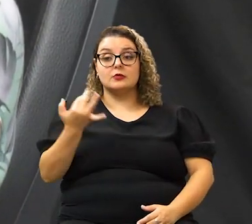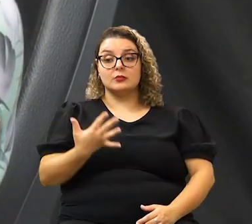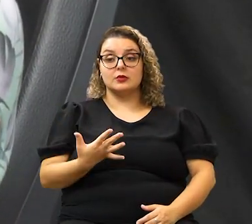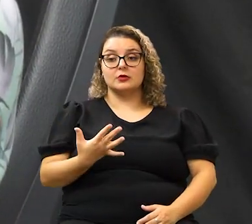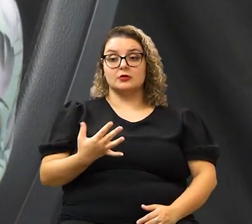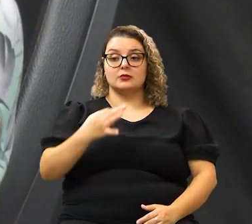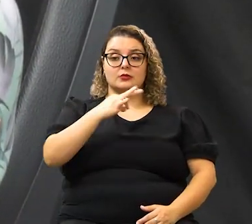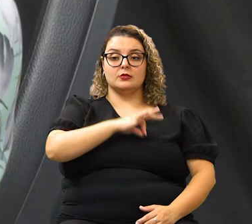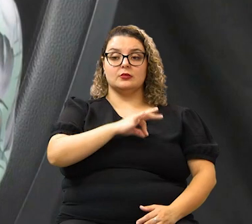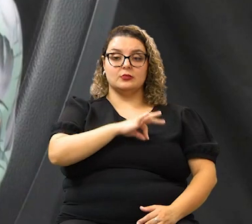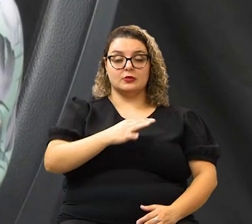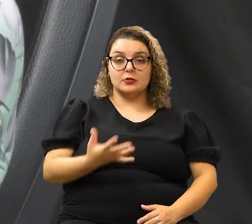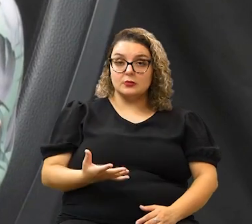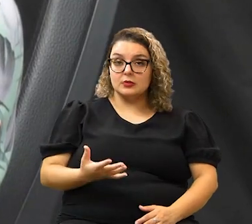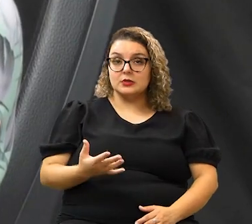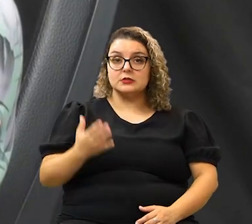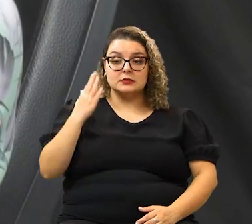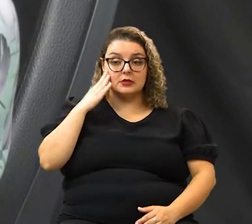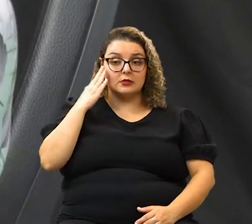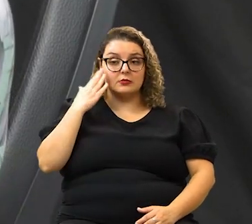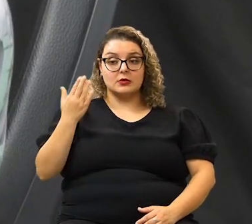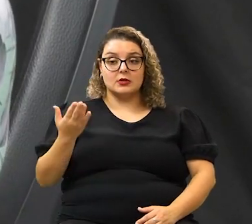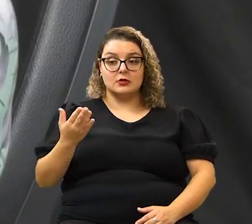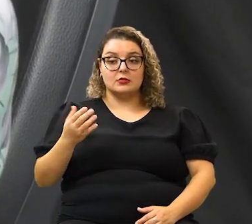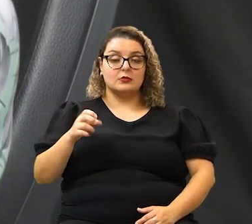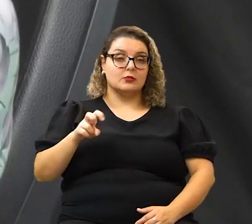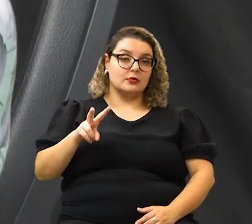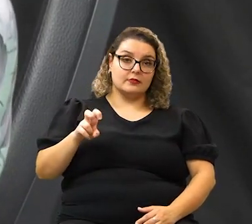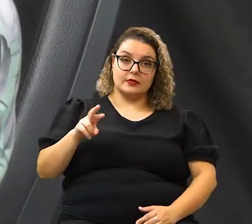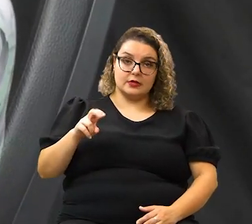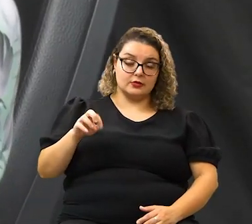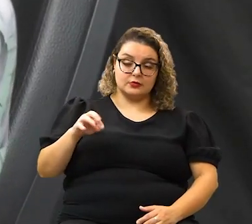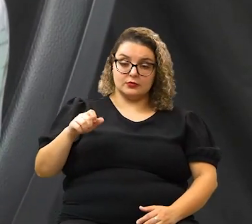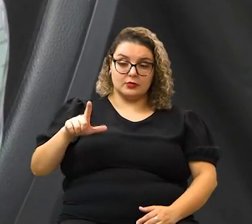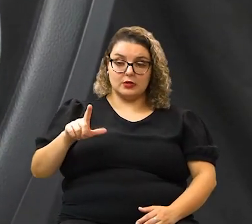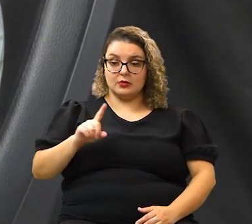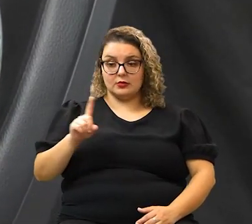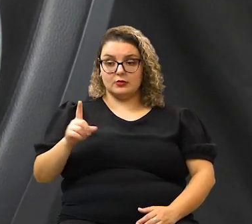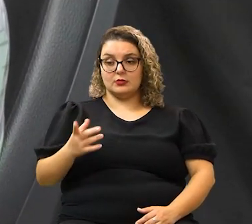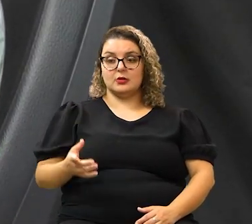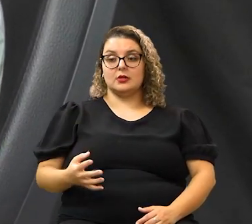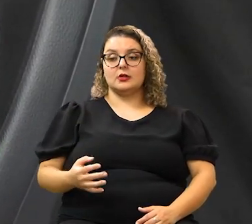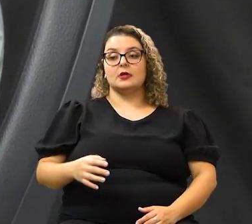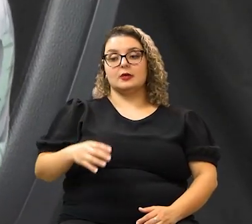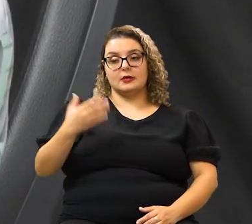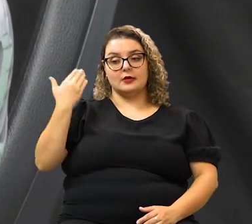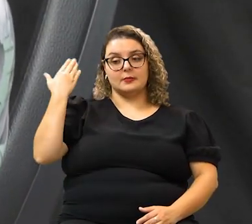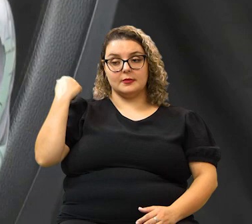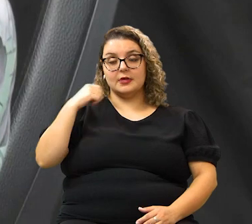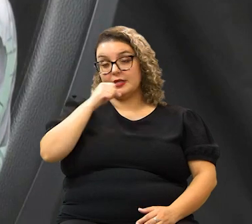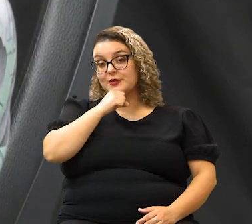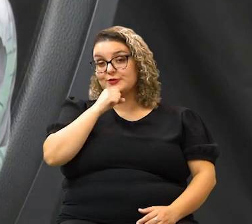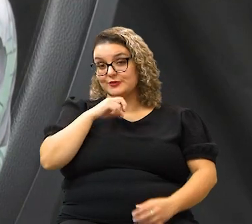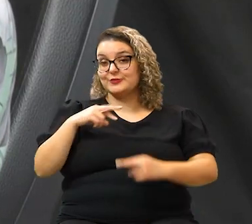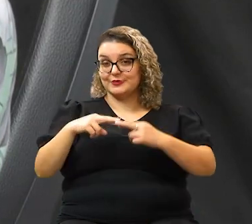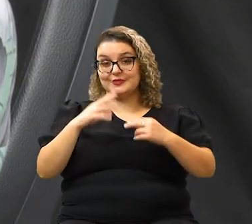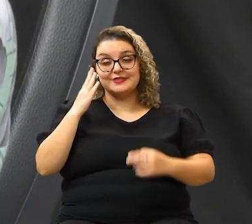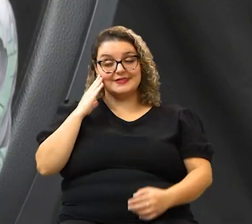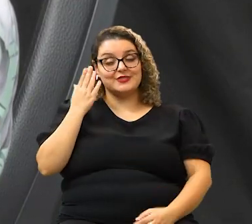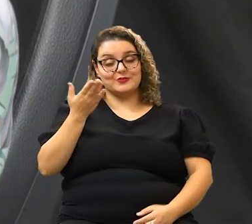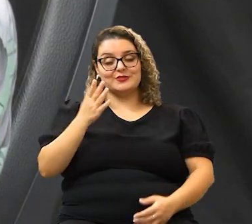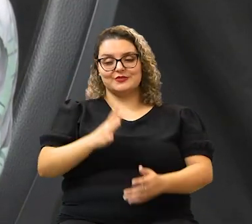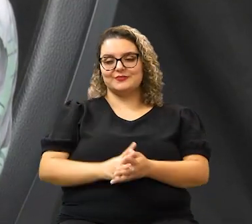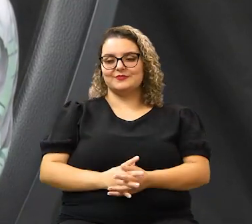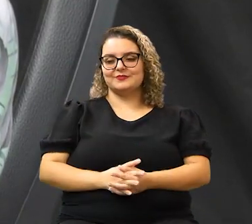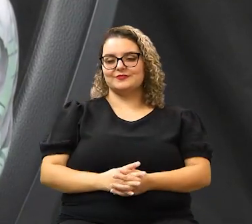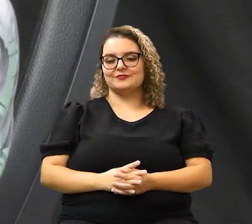tinha. Correto. E aí, o sonho... Quem é mais antigo da rede vai lembrar, vai saber disso, né? Então, o sonho